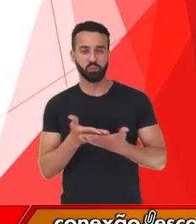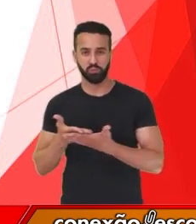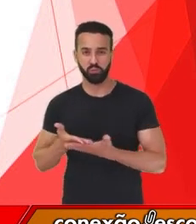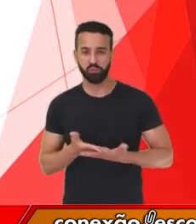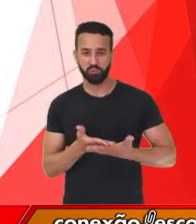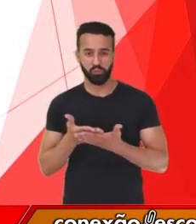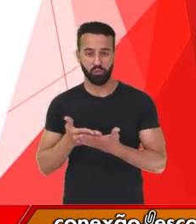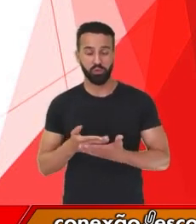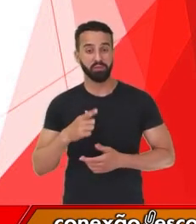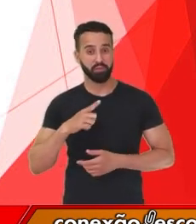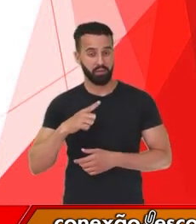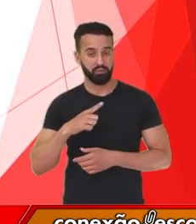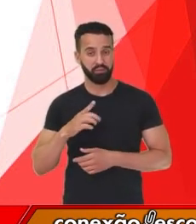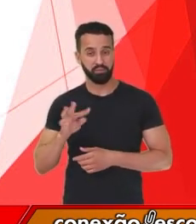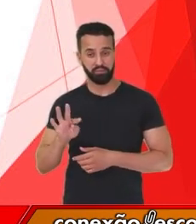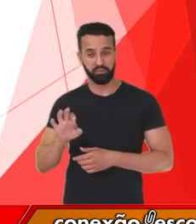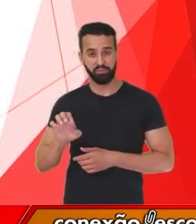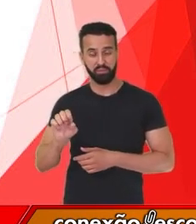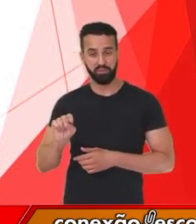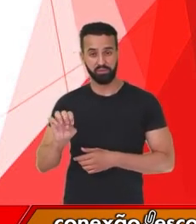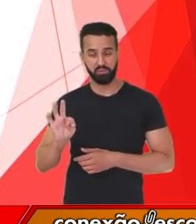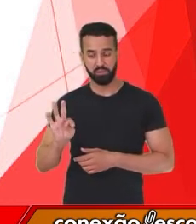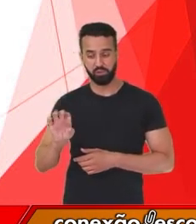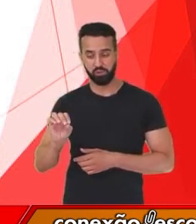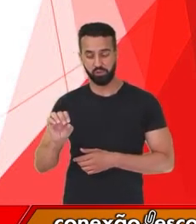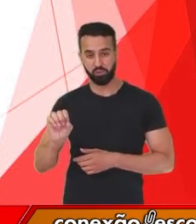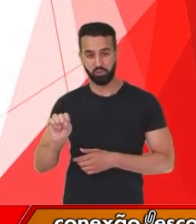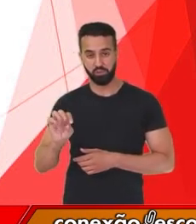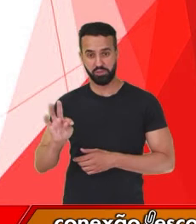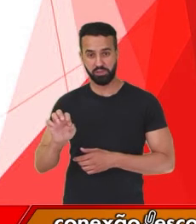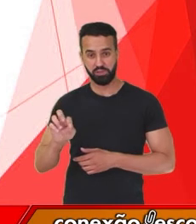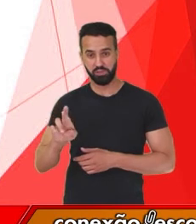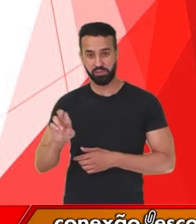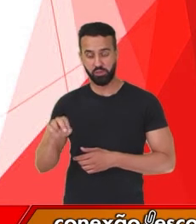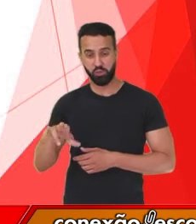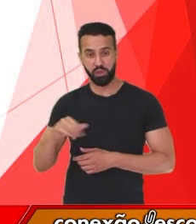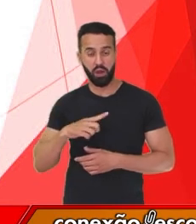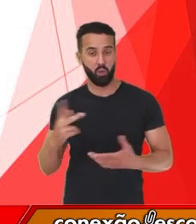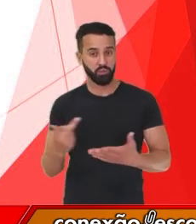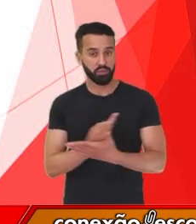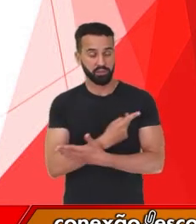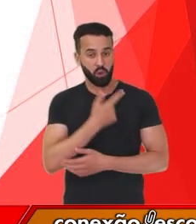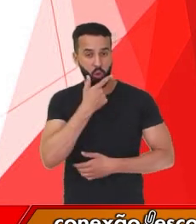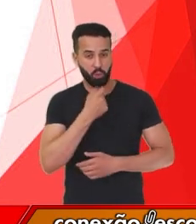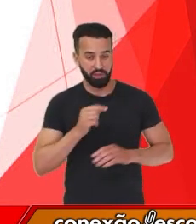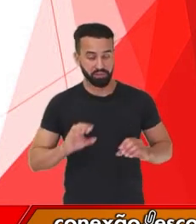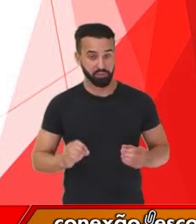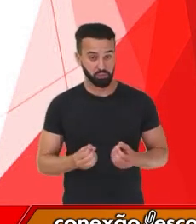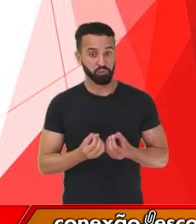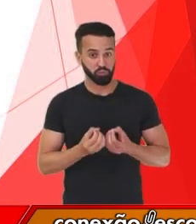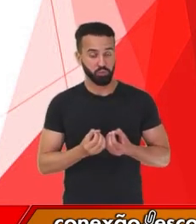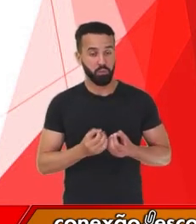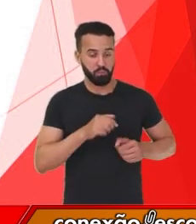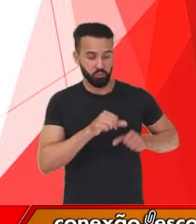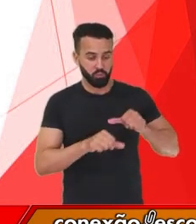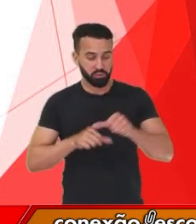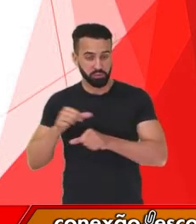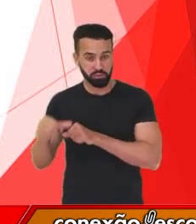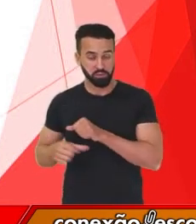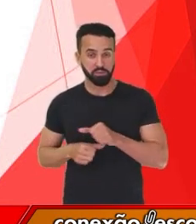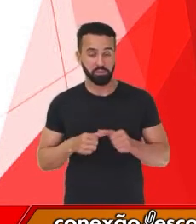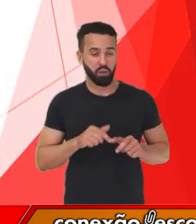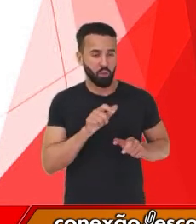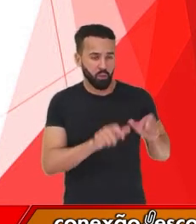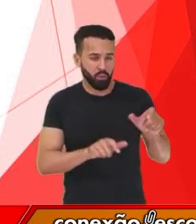que pela ação da testosterona, que é produzida nos testículos, ocorrem alterações no corpo dos